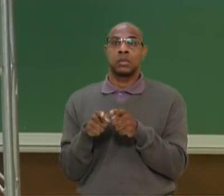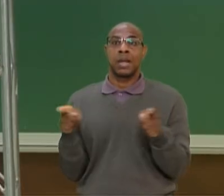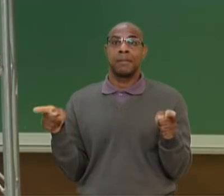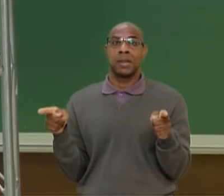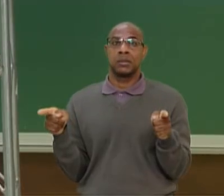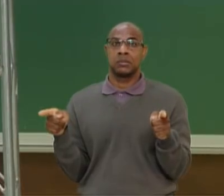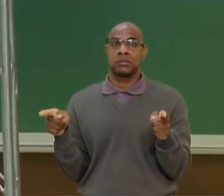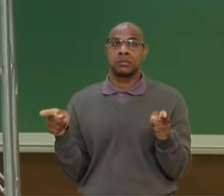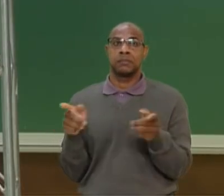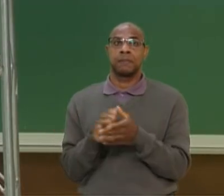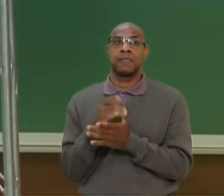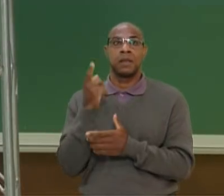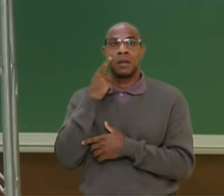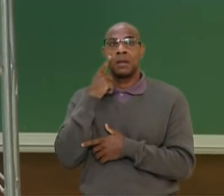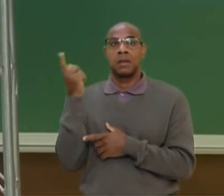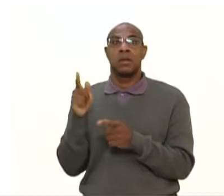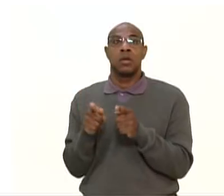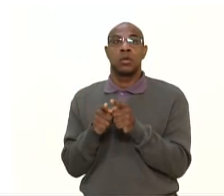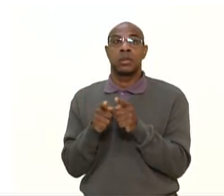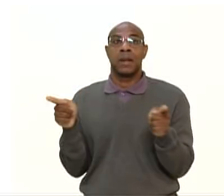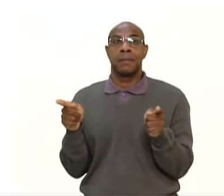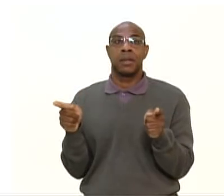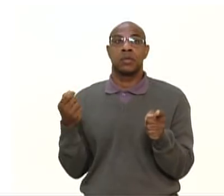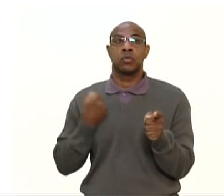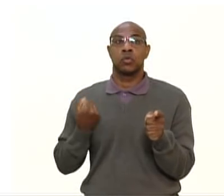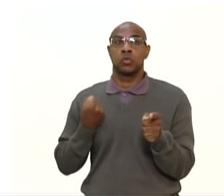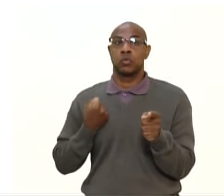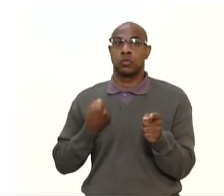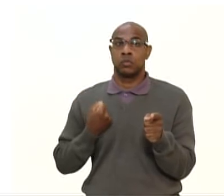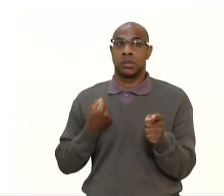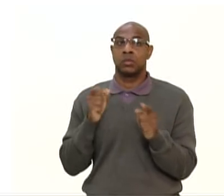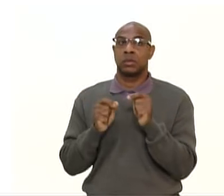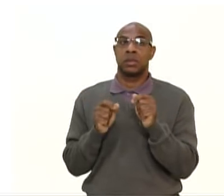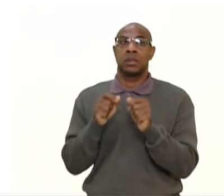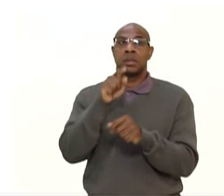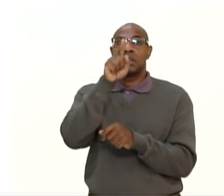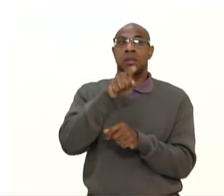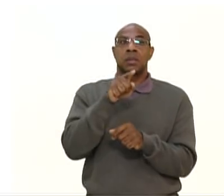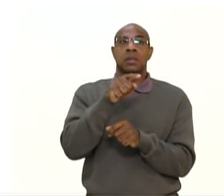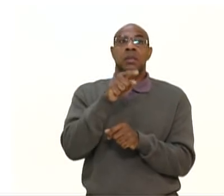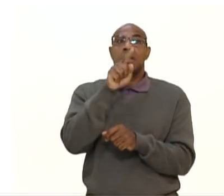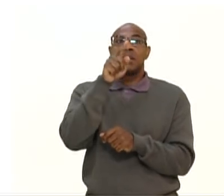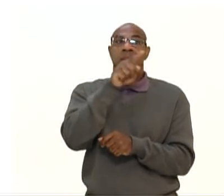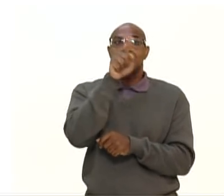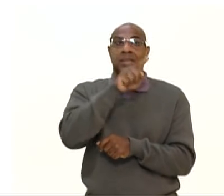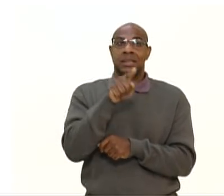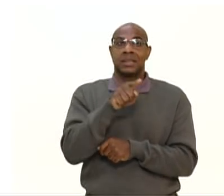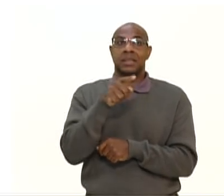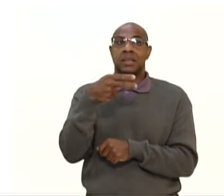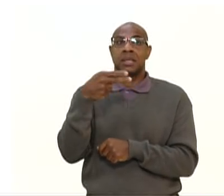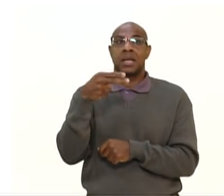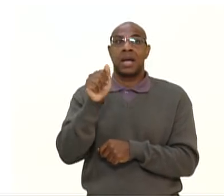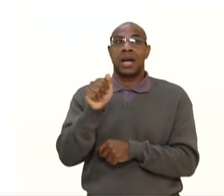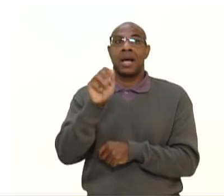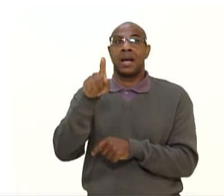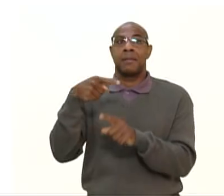trabalhar. O módulo de um número complexo, desse número complexo a gente já está acostumado, na forma algébrica aqui,